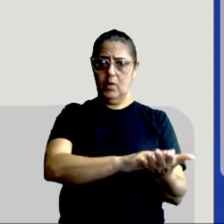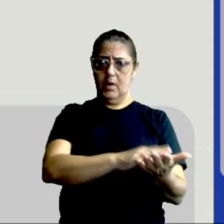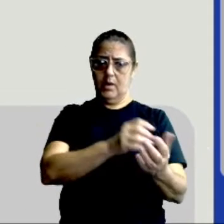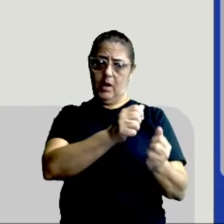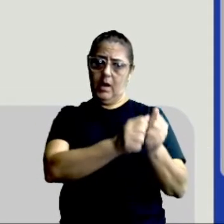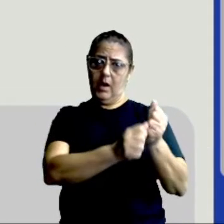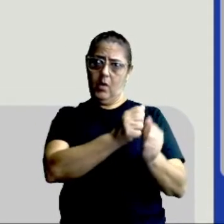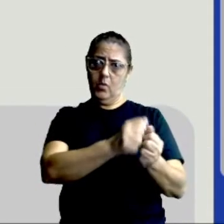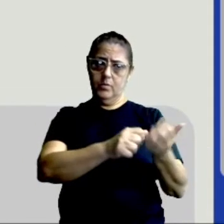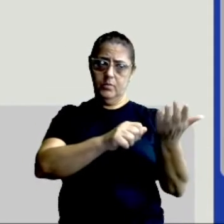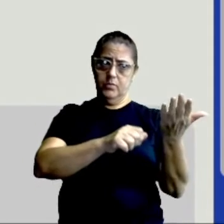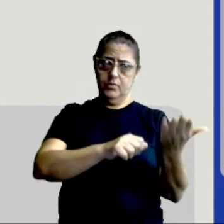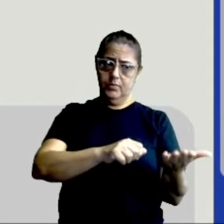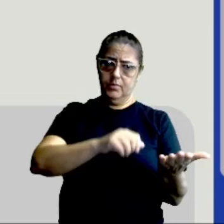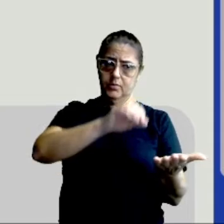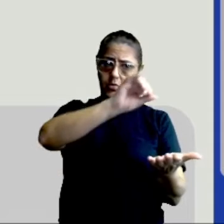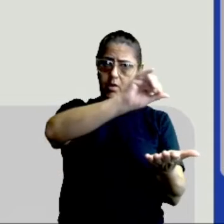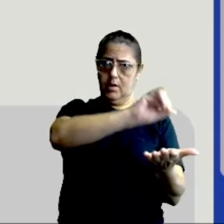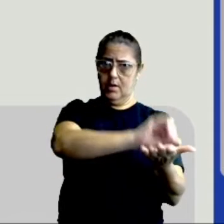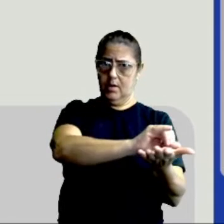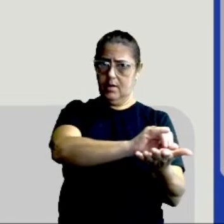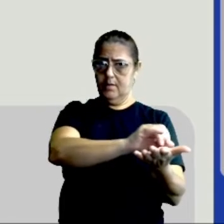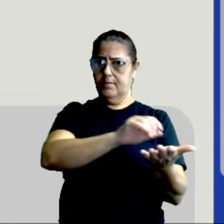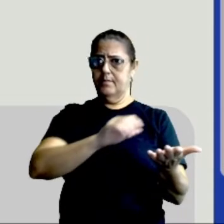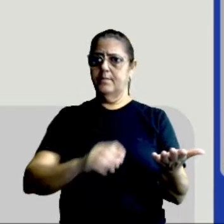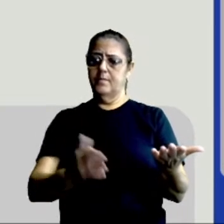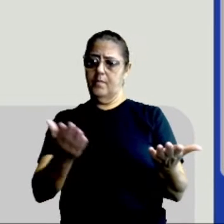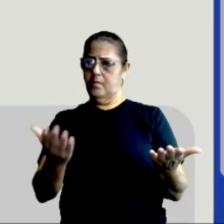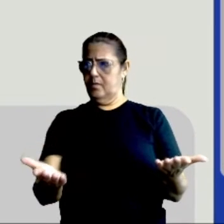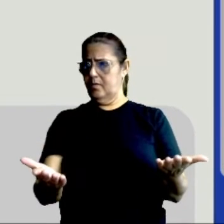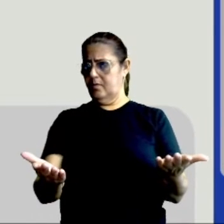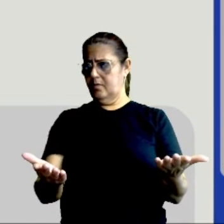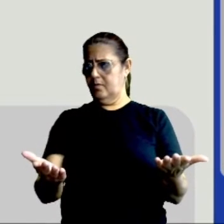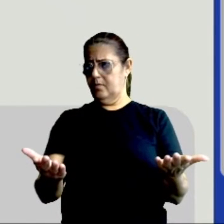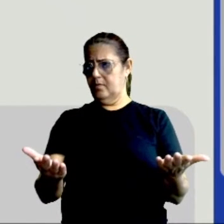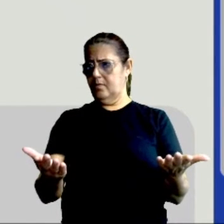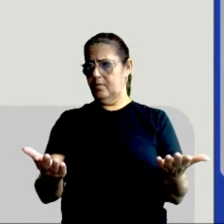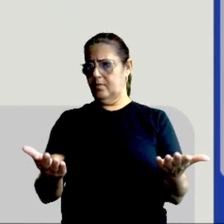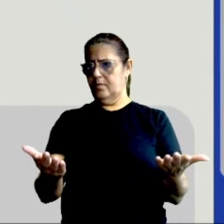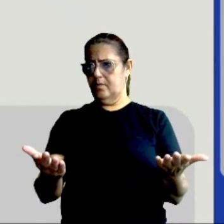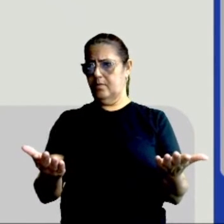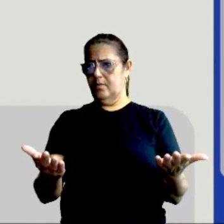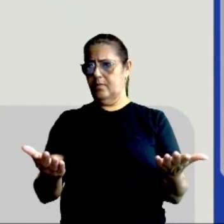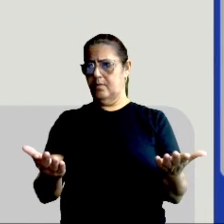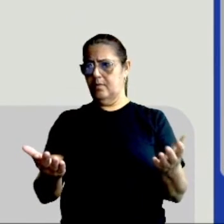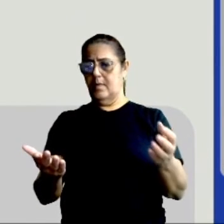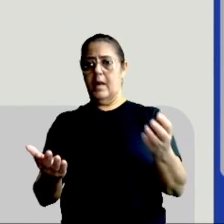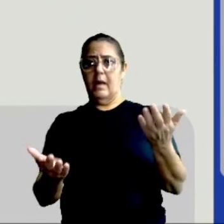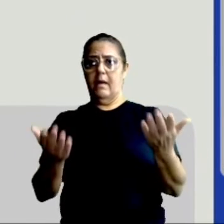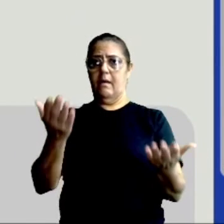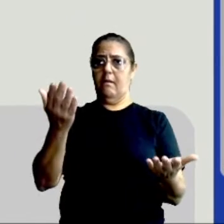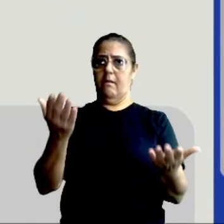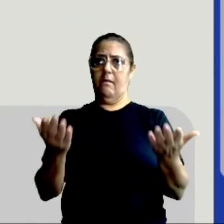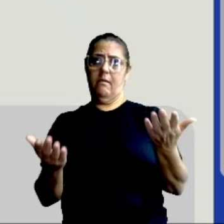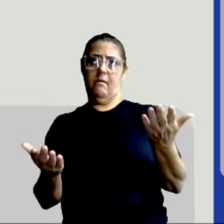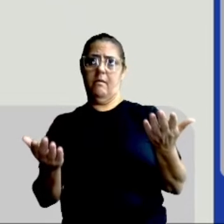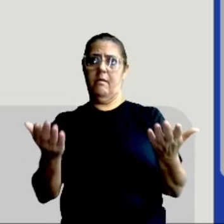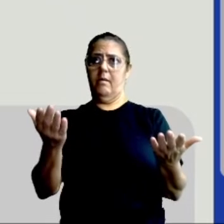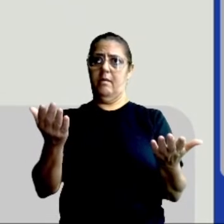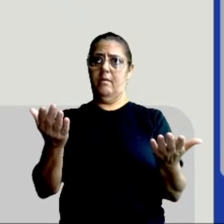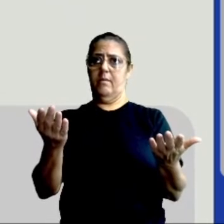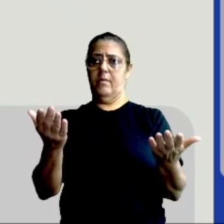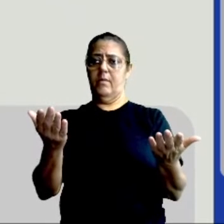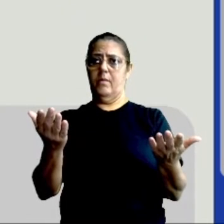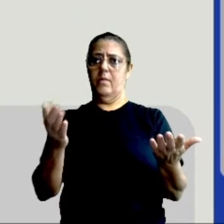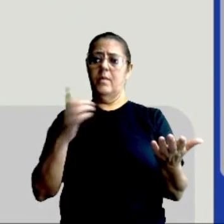ó, palavrinha-chave. A balança está equilibrada. Como ela está equilibrada, a gente sabe que o peso